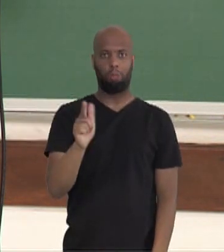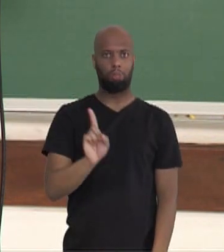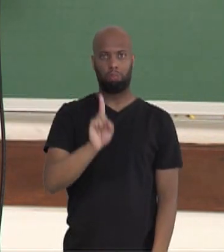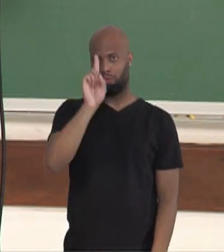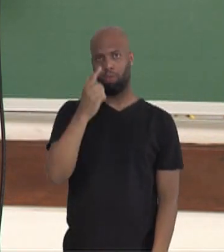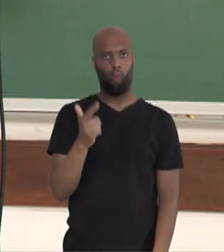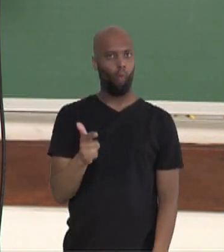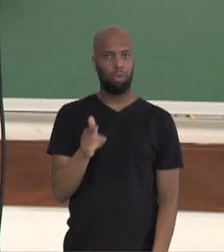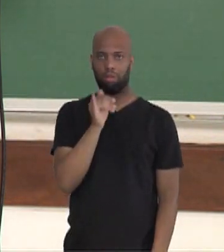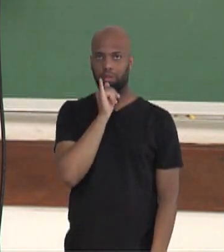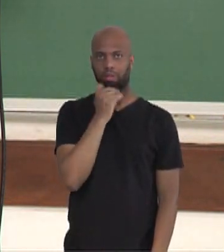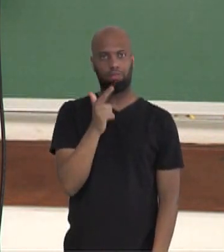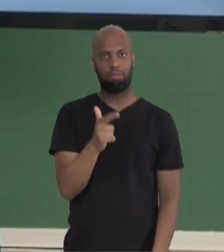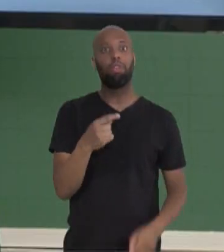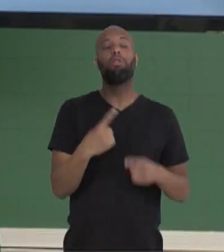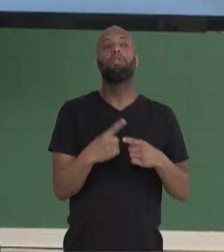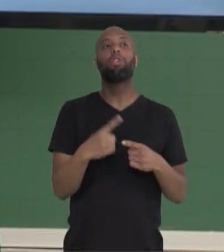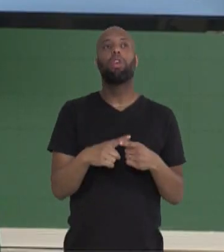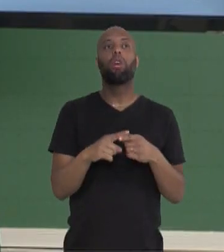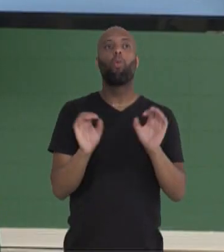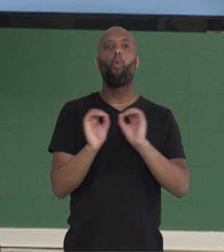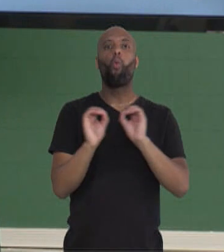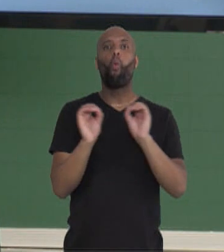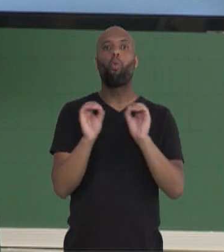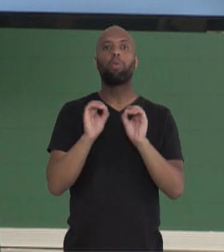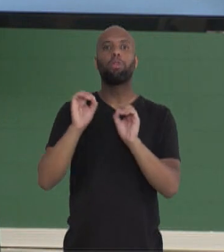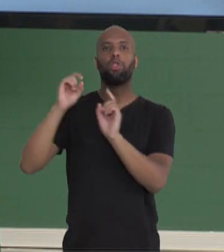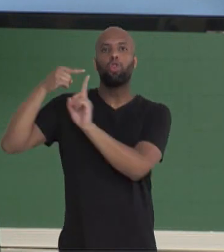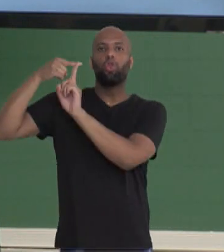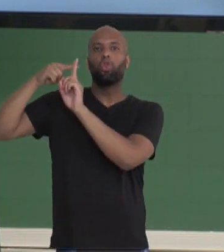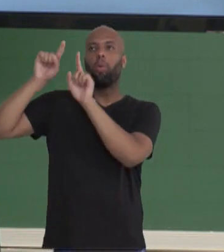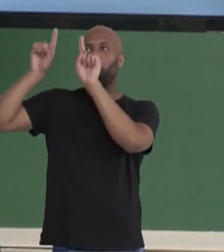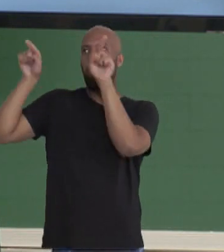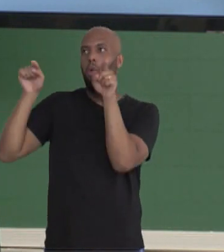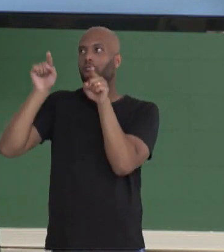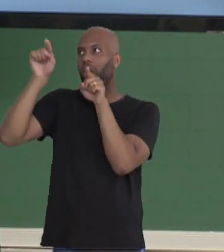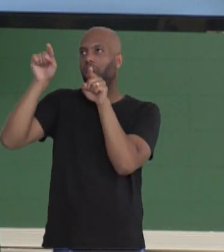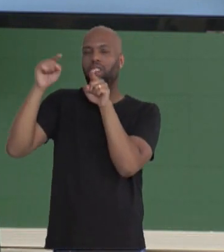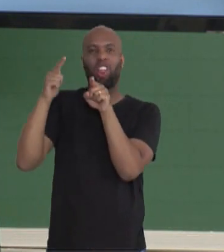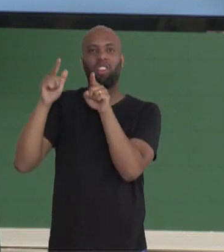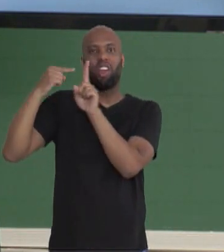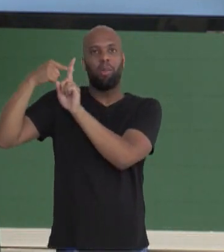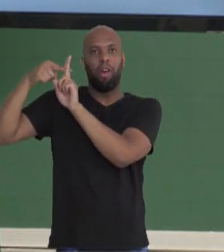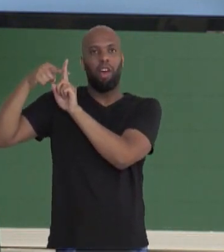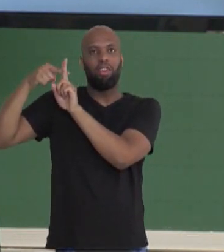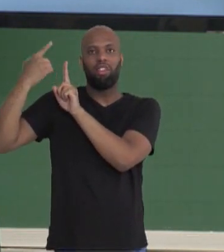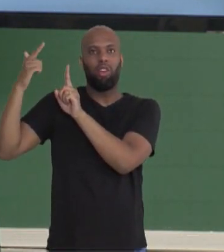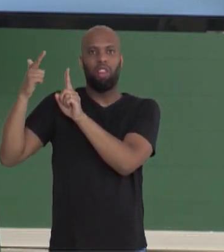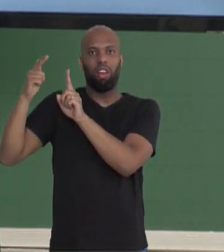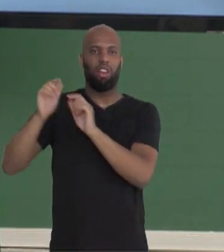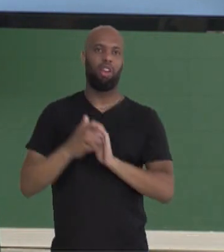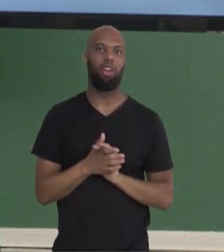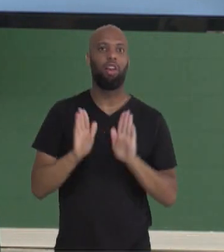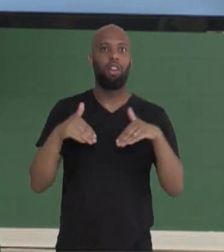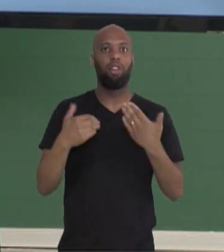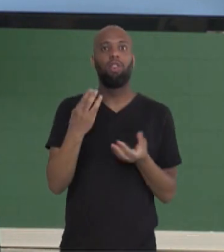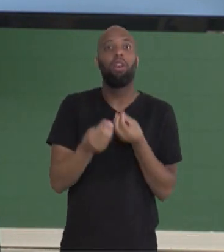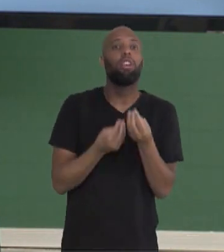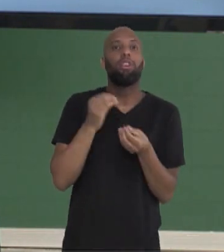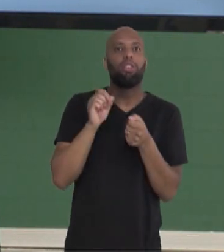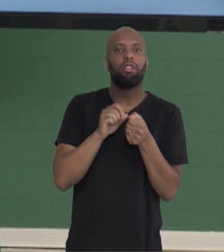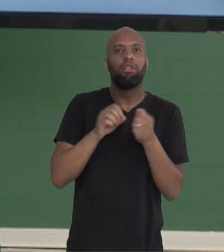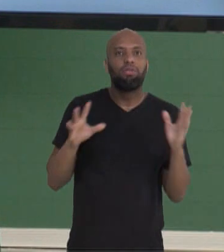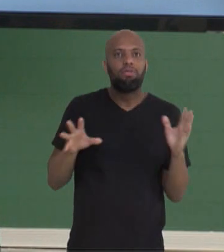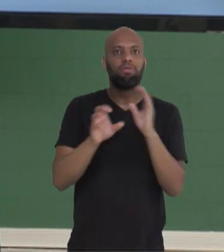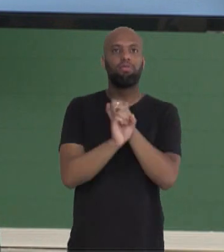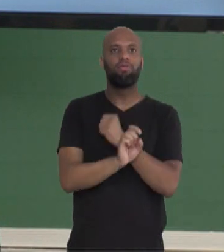tá certo? Por quê? Porque não tem ninguém somando ou diminuindo junto com o termo M, tá? Então, vamos ver como que a gente pode calcular